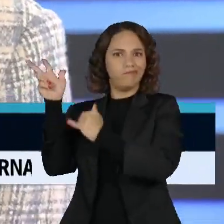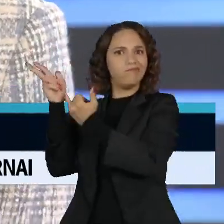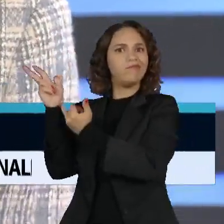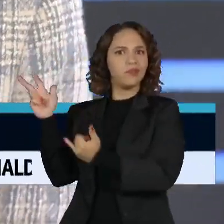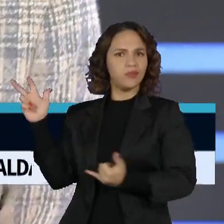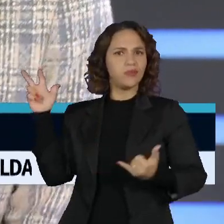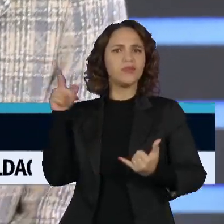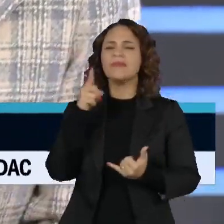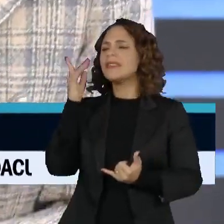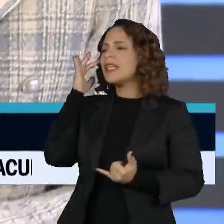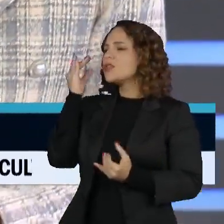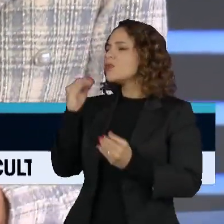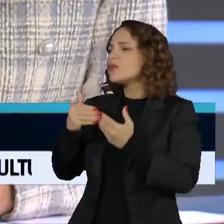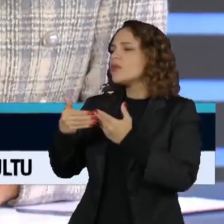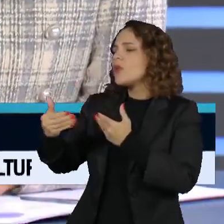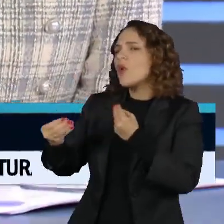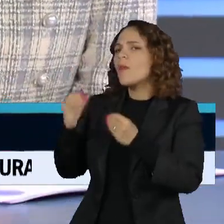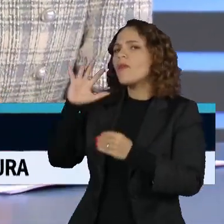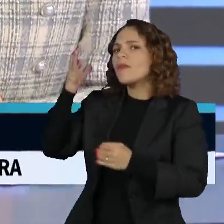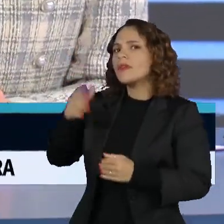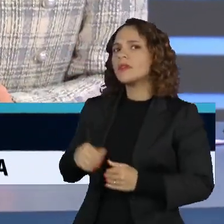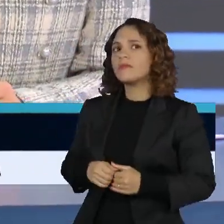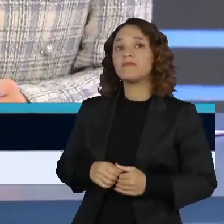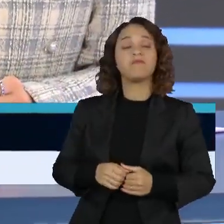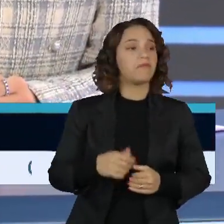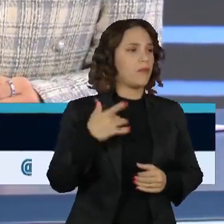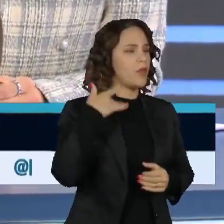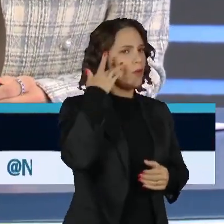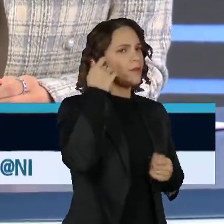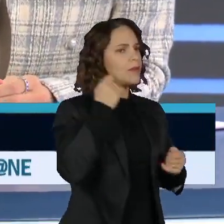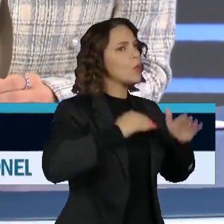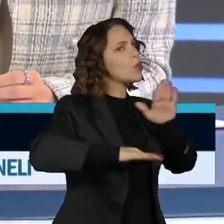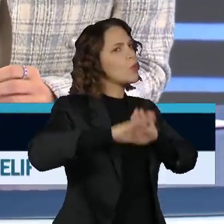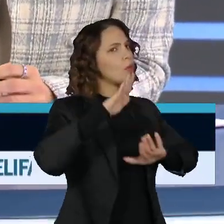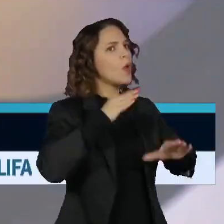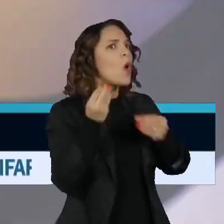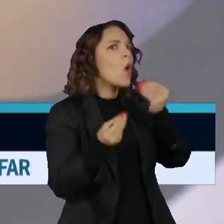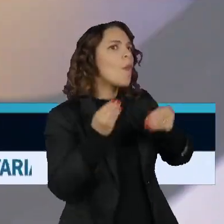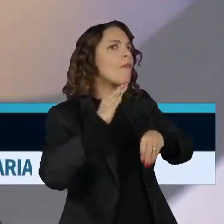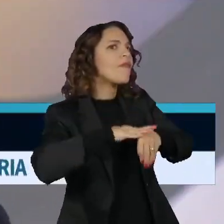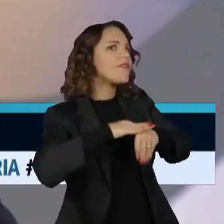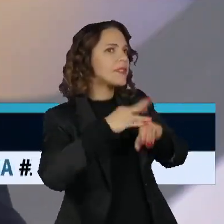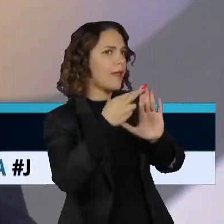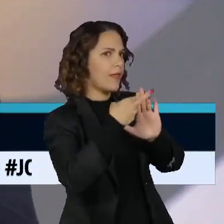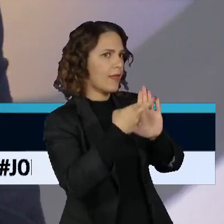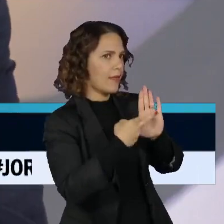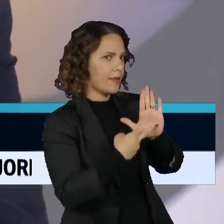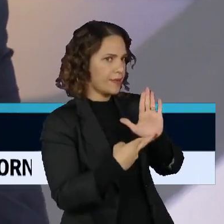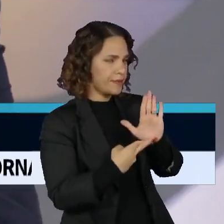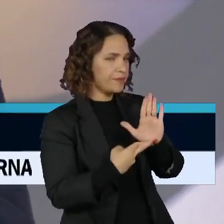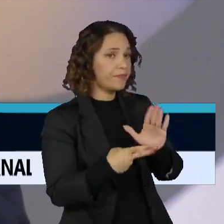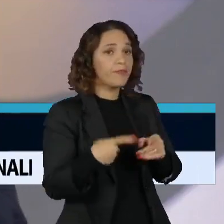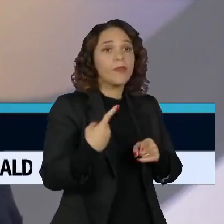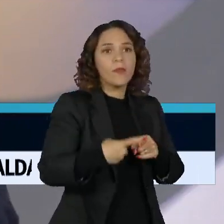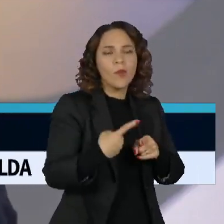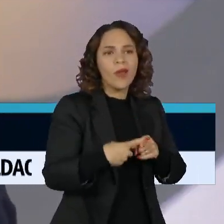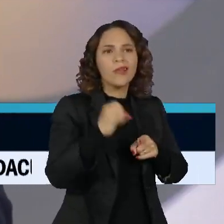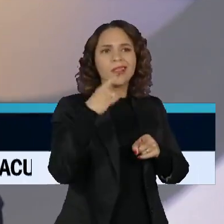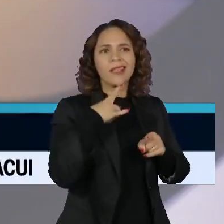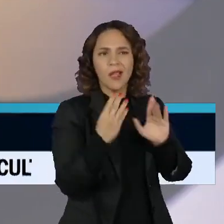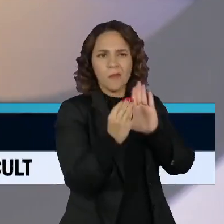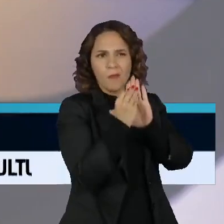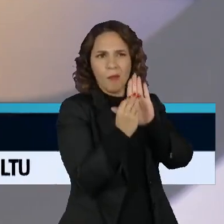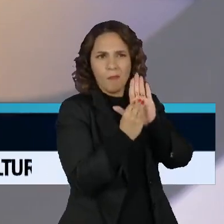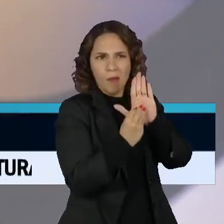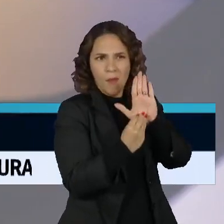imagina? Eu acho que precisa sempre se ter cuidado como será feita essa regulação, porque a depender dos termos em que ela